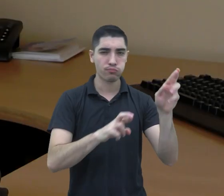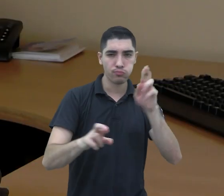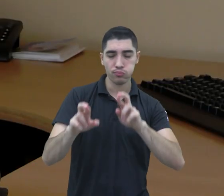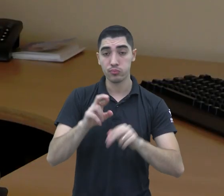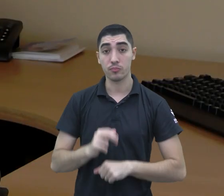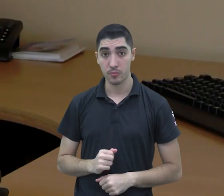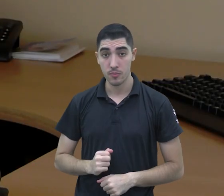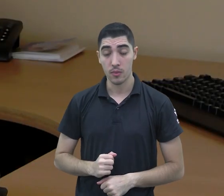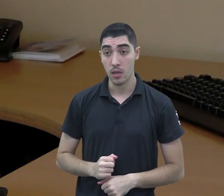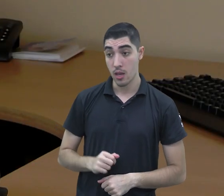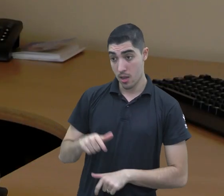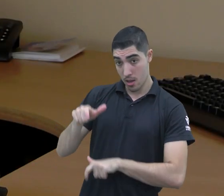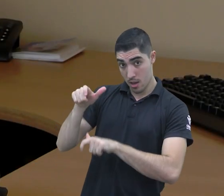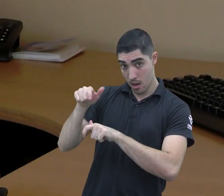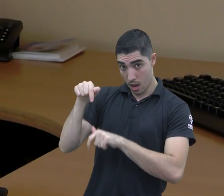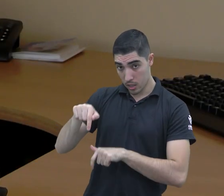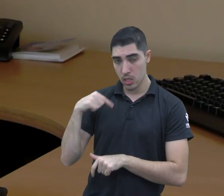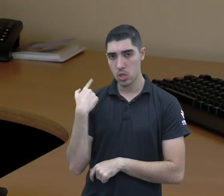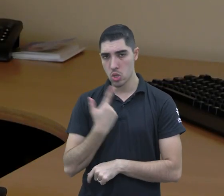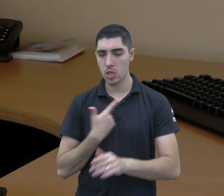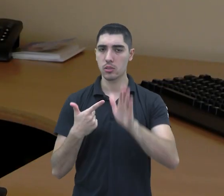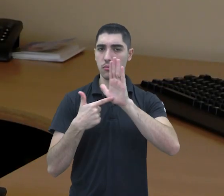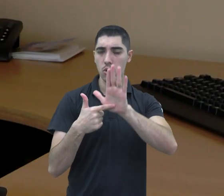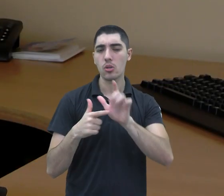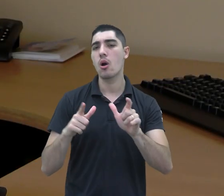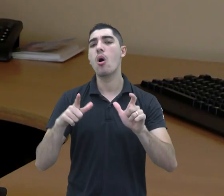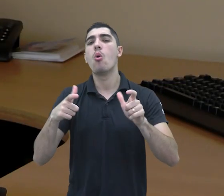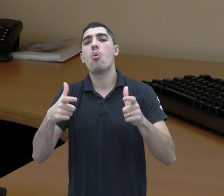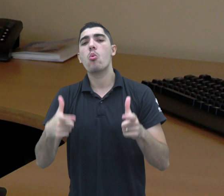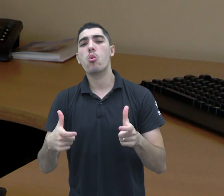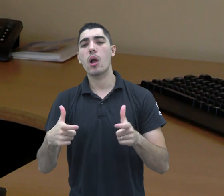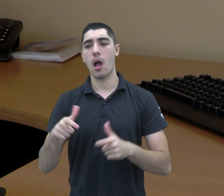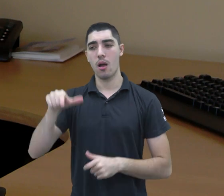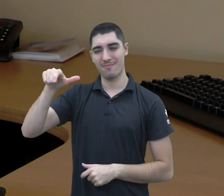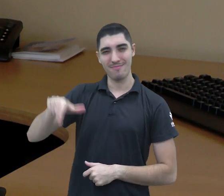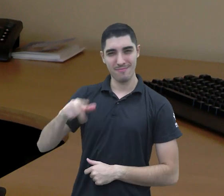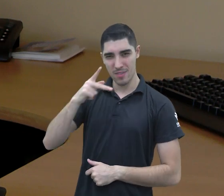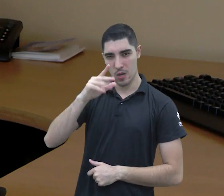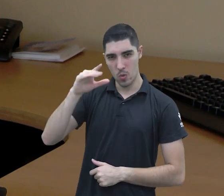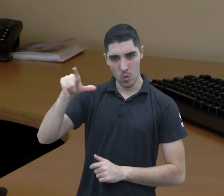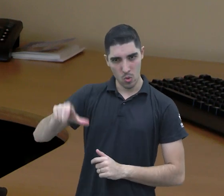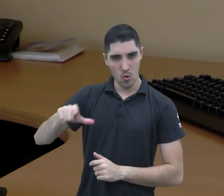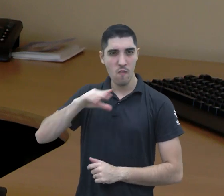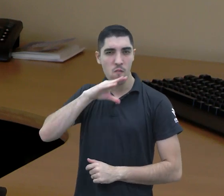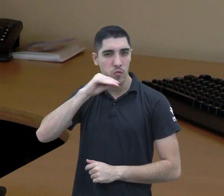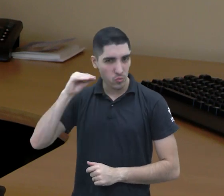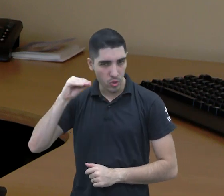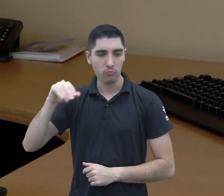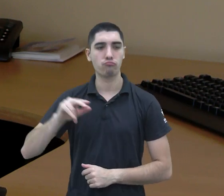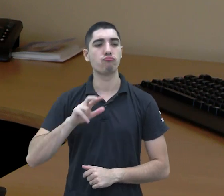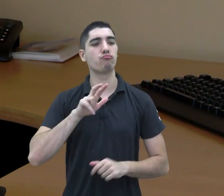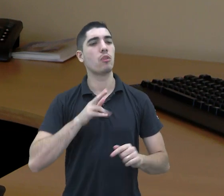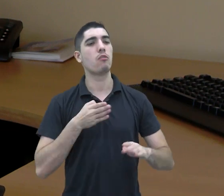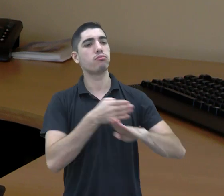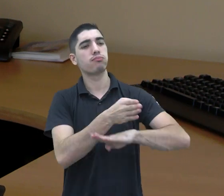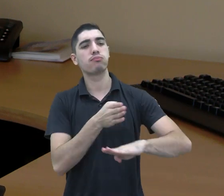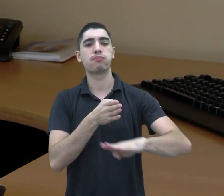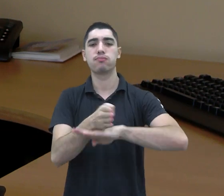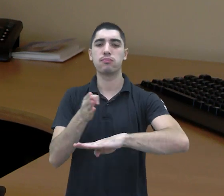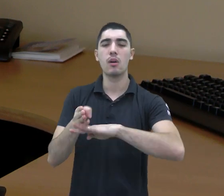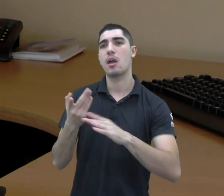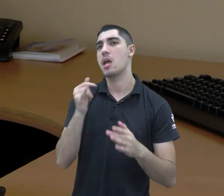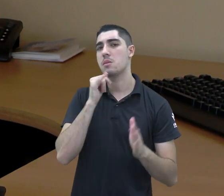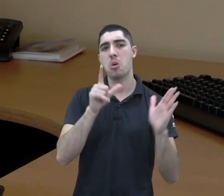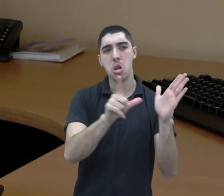da fiscalização determina os pontos, os locais onde os fiscais vão atuar, os comércio,